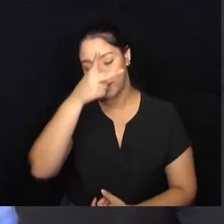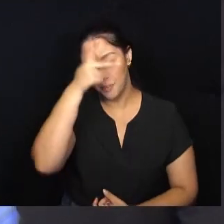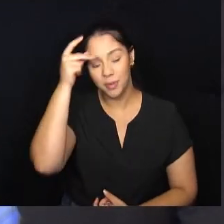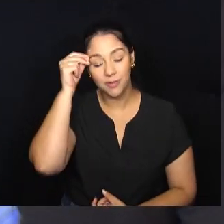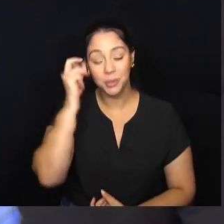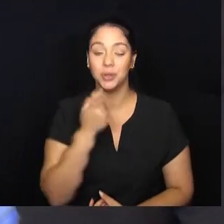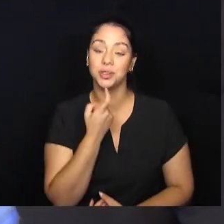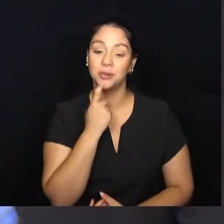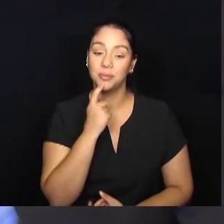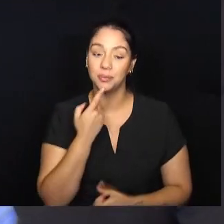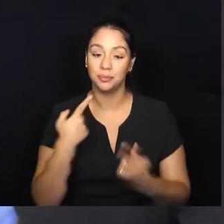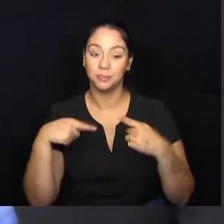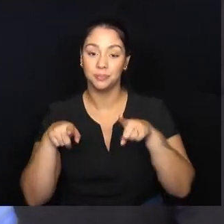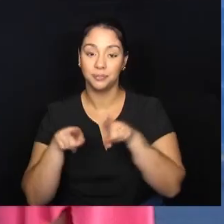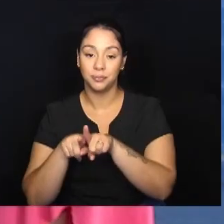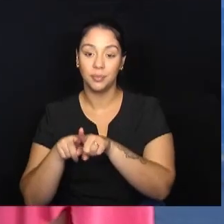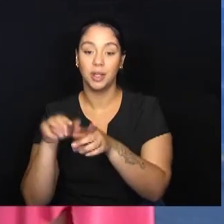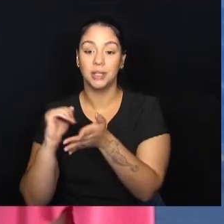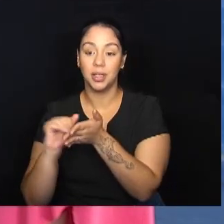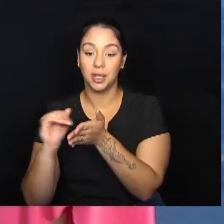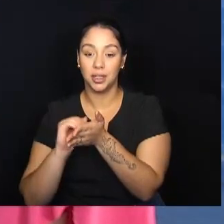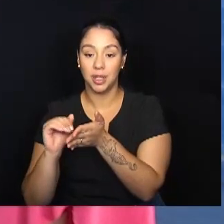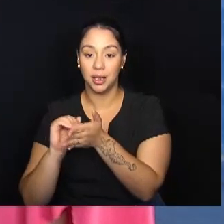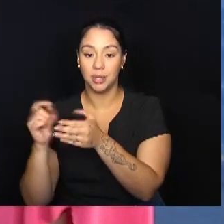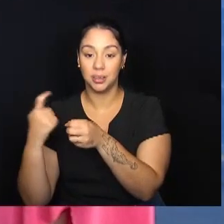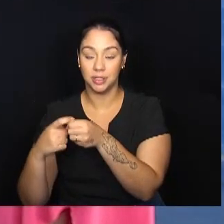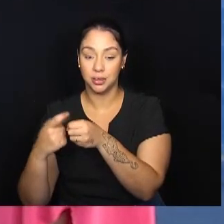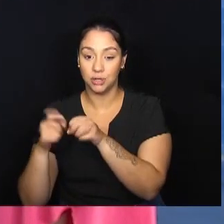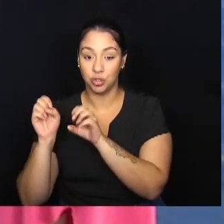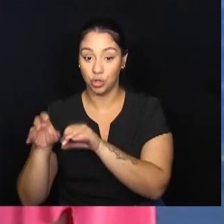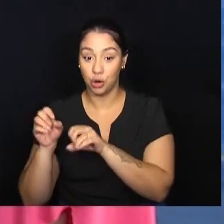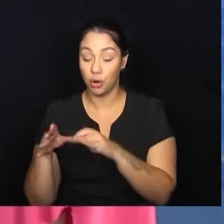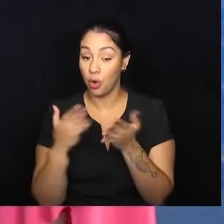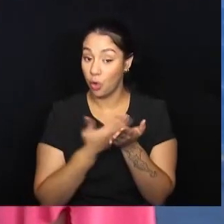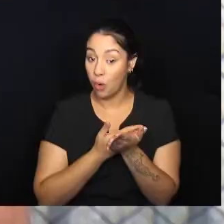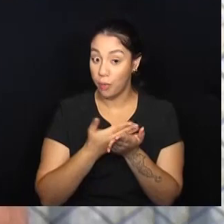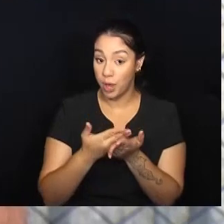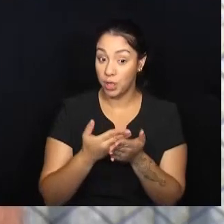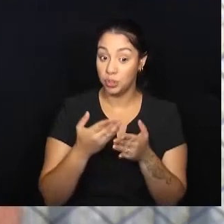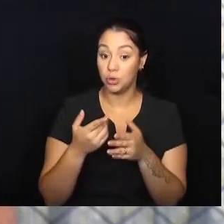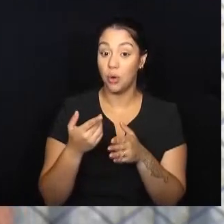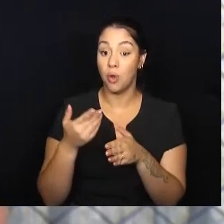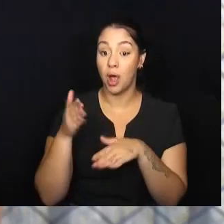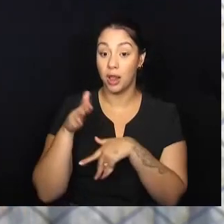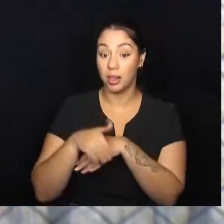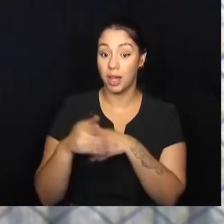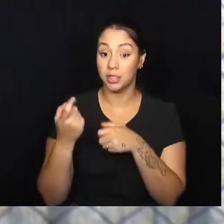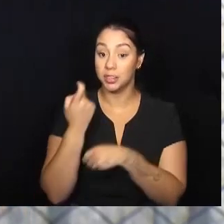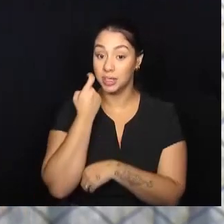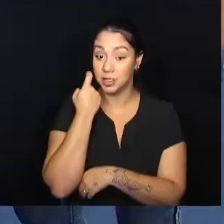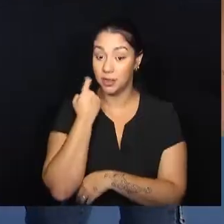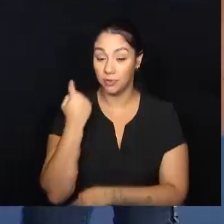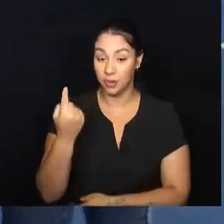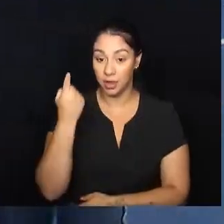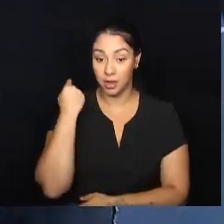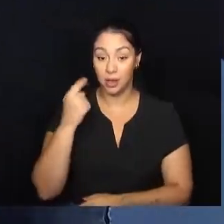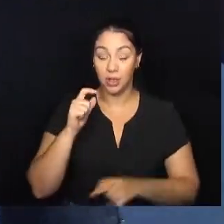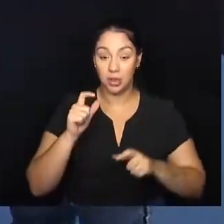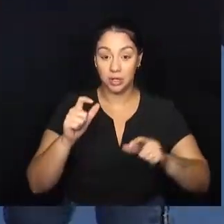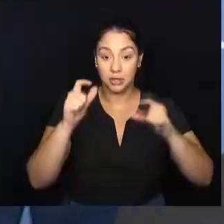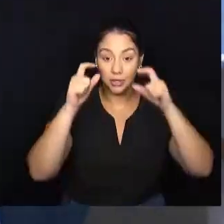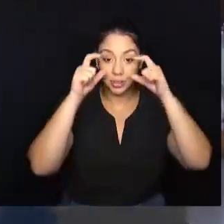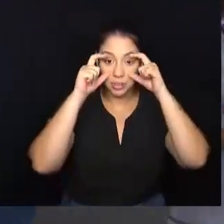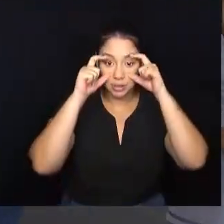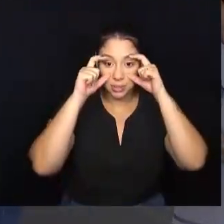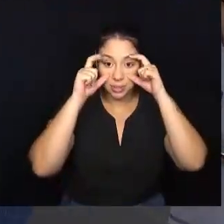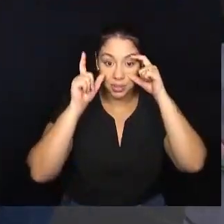a Prefeitura de Campinas com a Secretaria Municipal de Educação iniciou na tarde da última sexta-feira a entrega dos